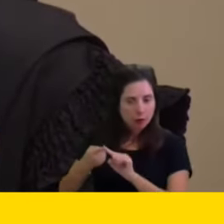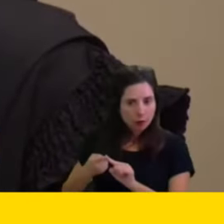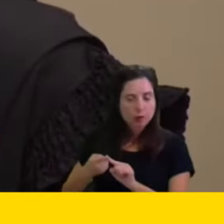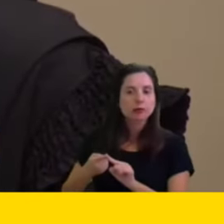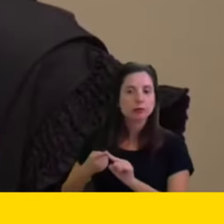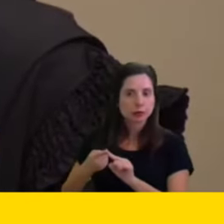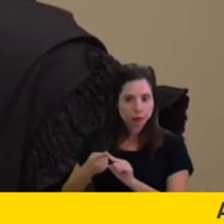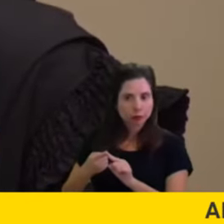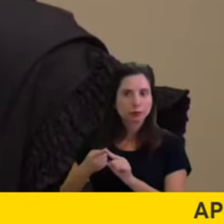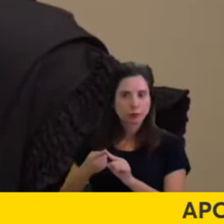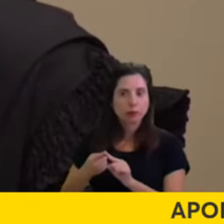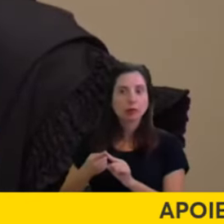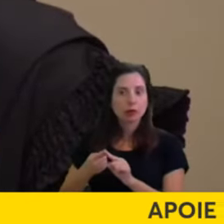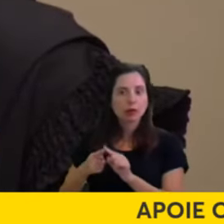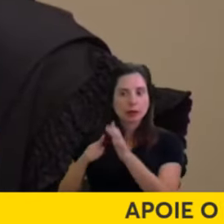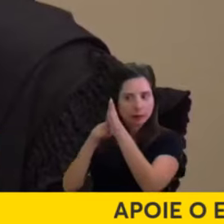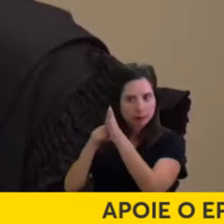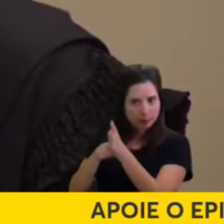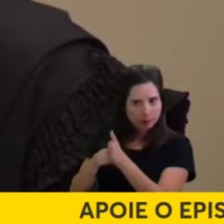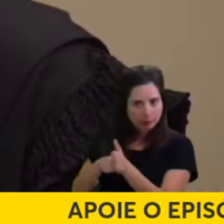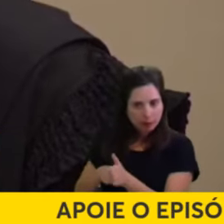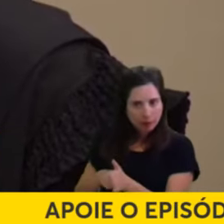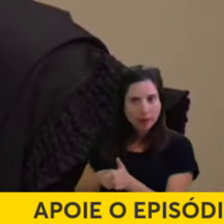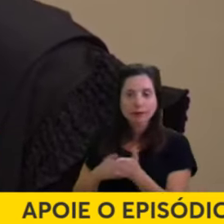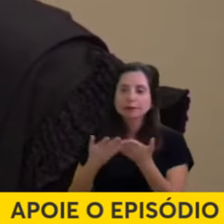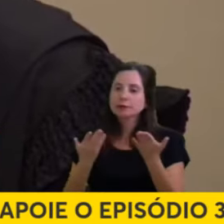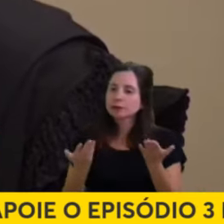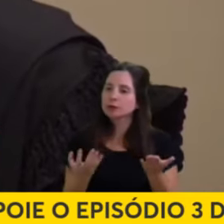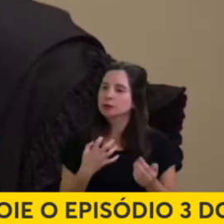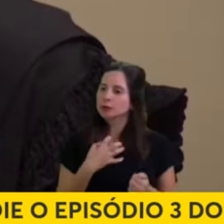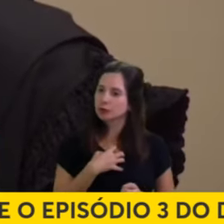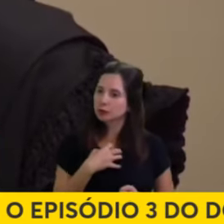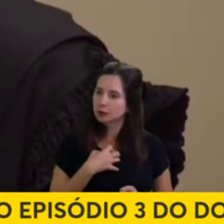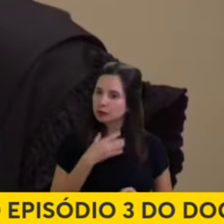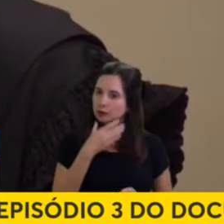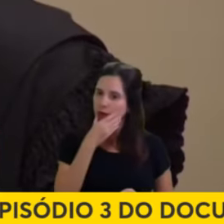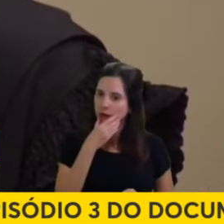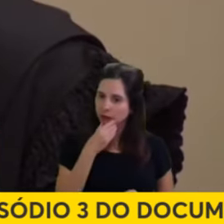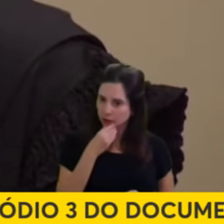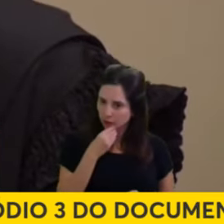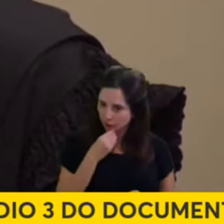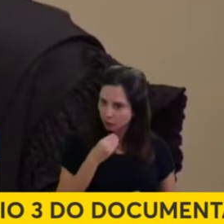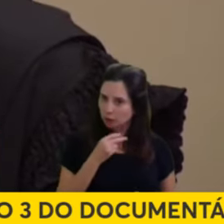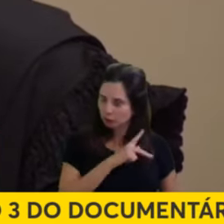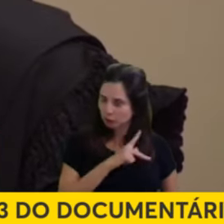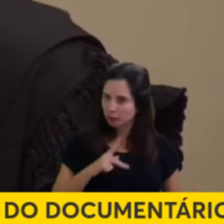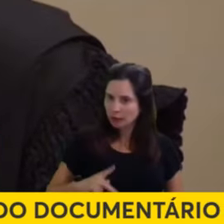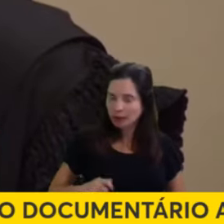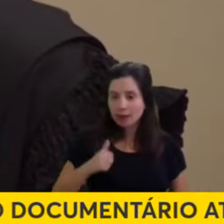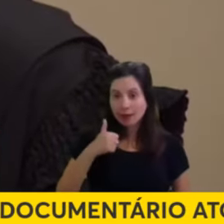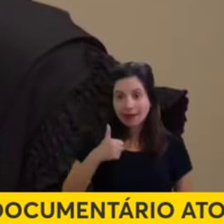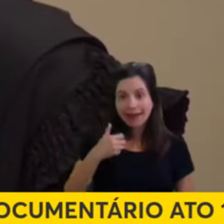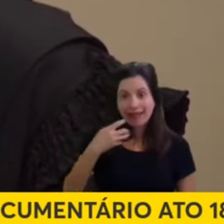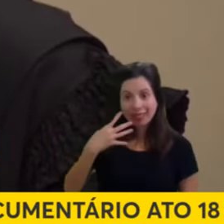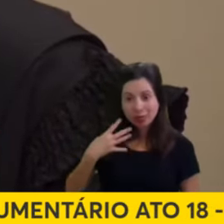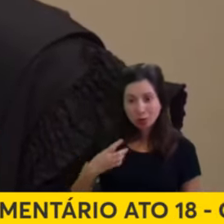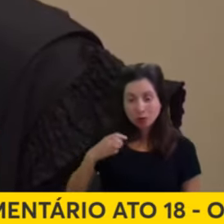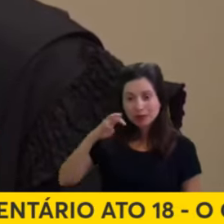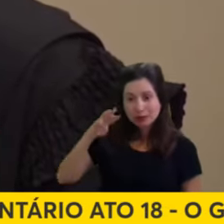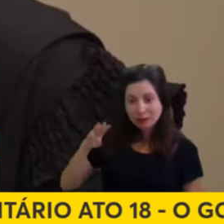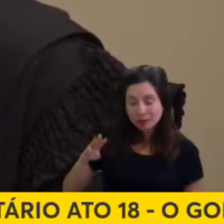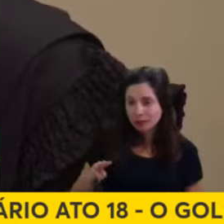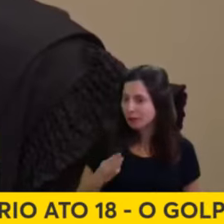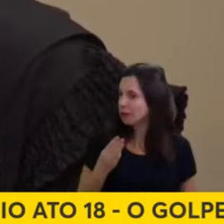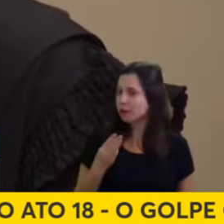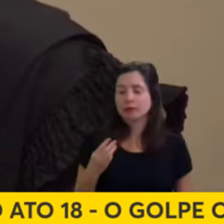finais dos investig desse modo senhor presidente é evidente que o valor de R milhões deais não pode ser considerado